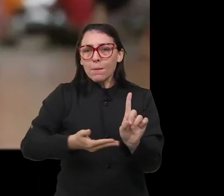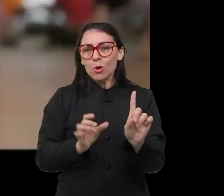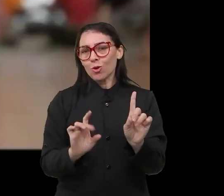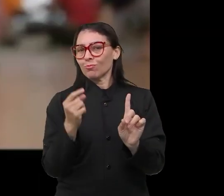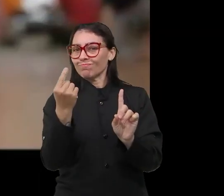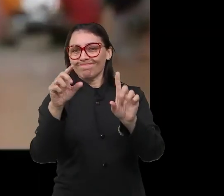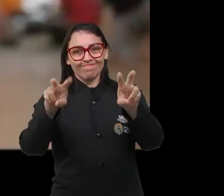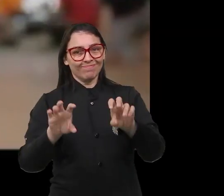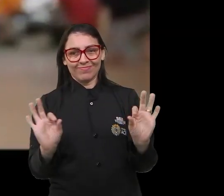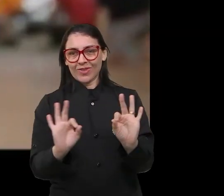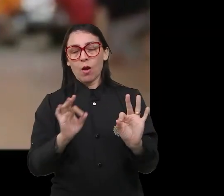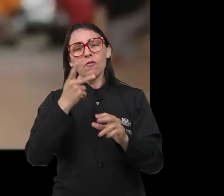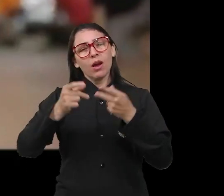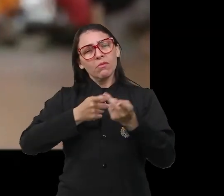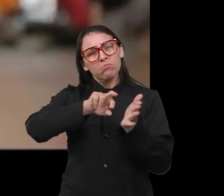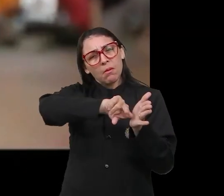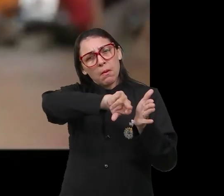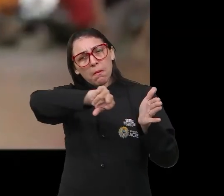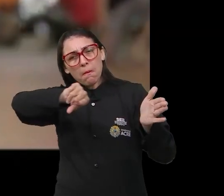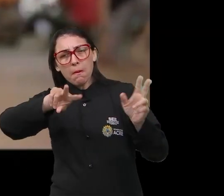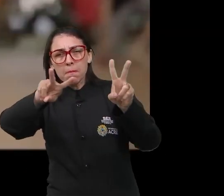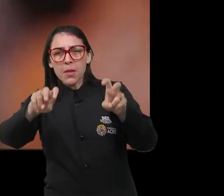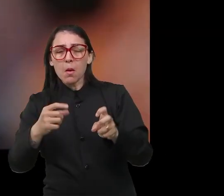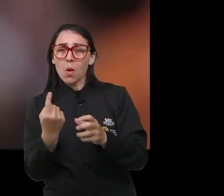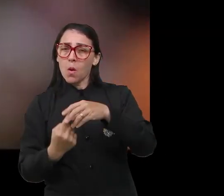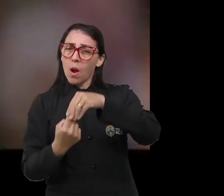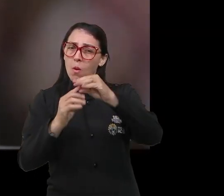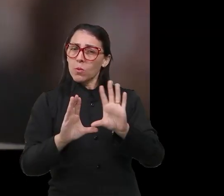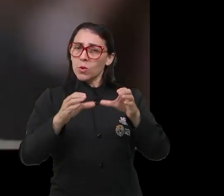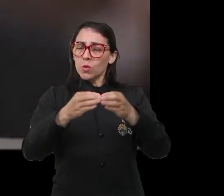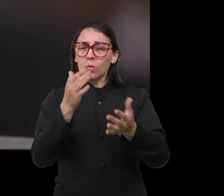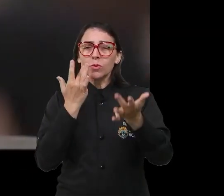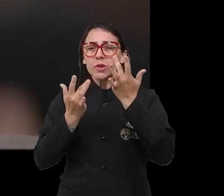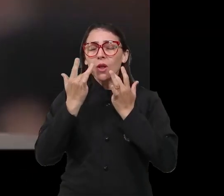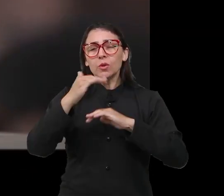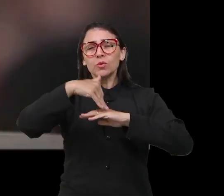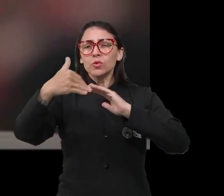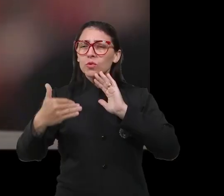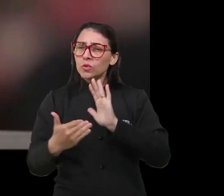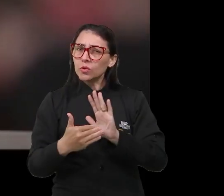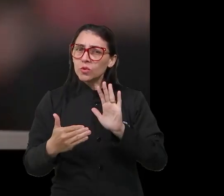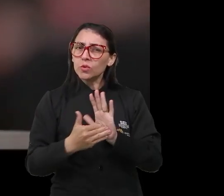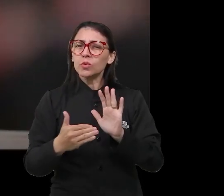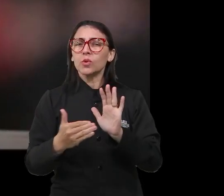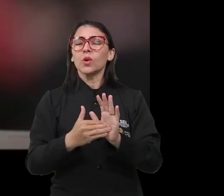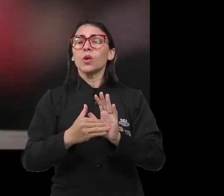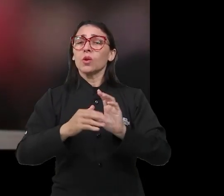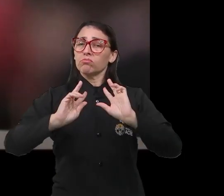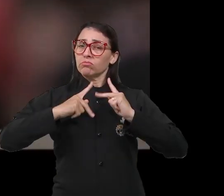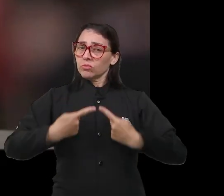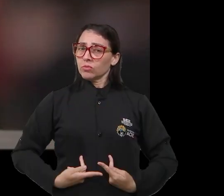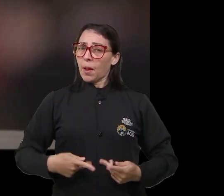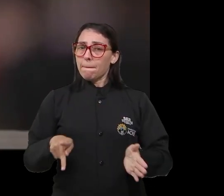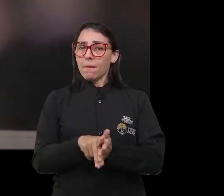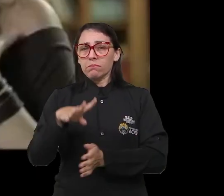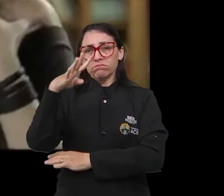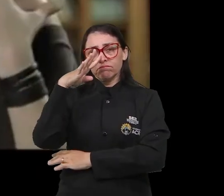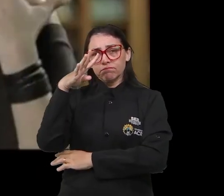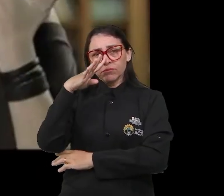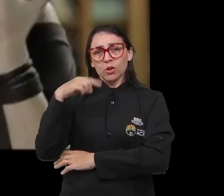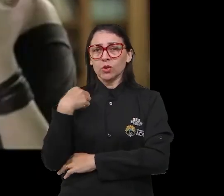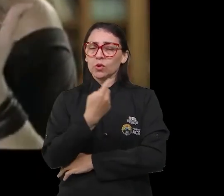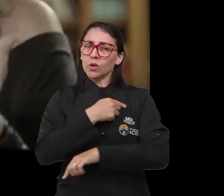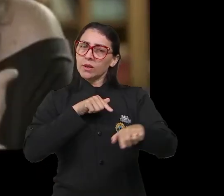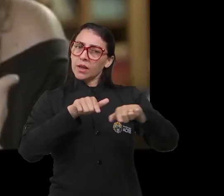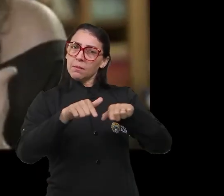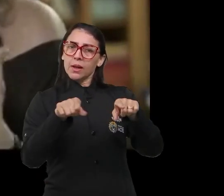só, a gente fala sobre várias coisas numa só peça. Todos os públicos são o nosso público, o ser humano é o nosso público. Então a gente